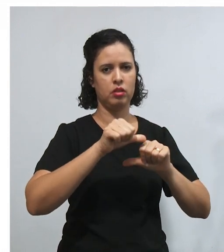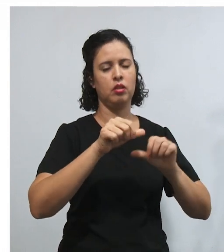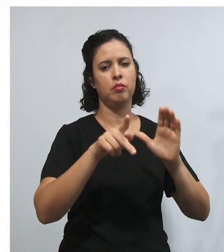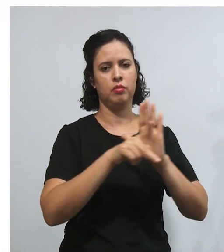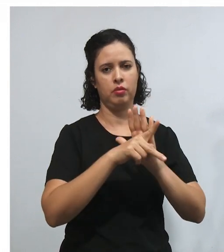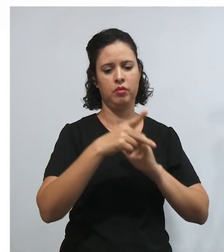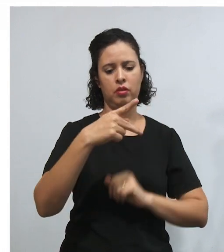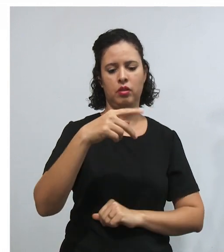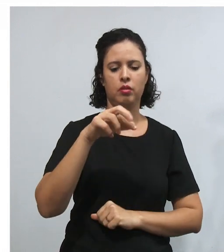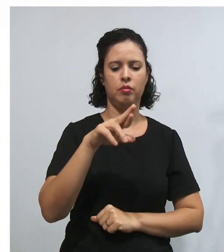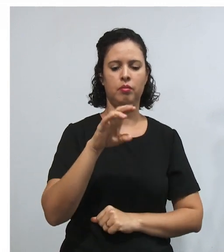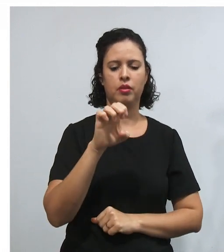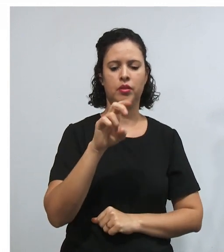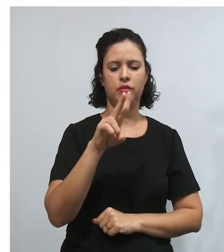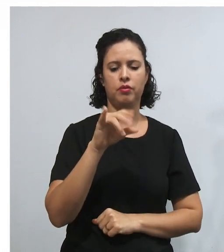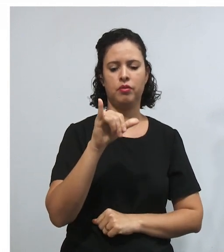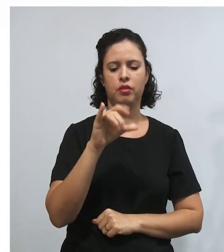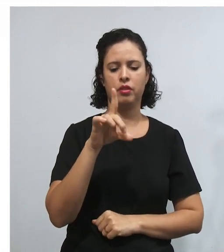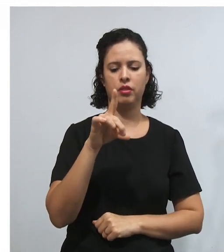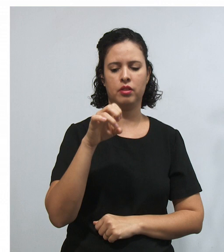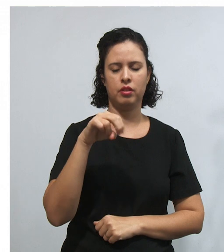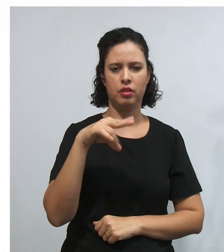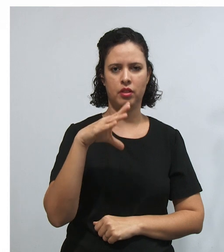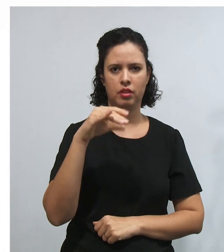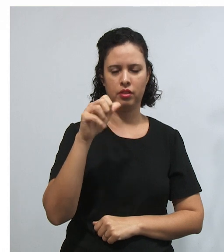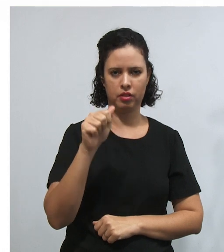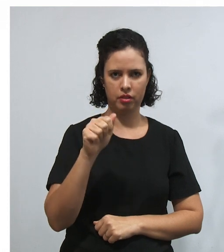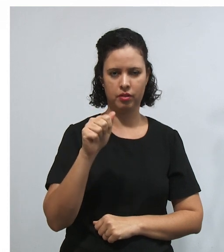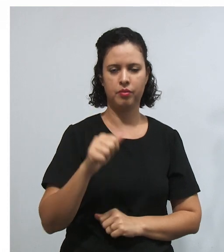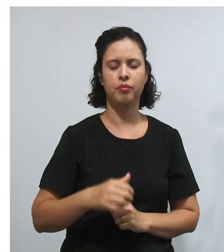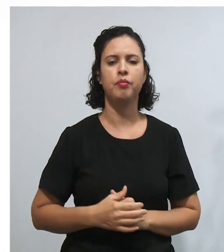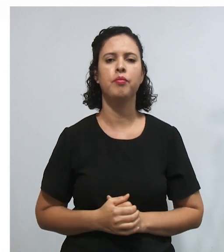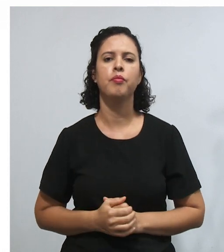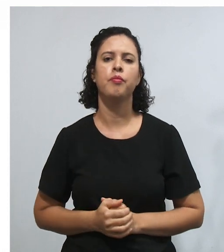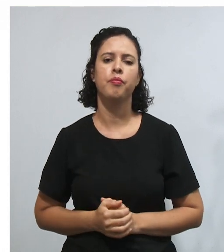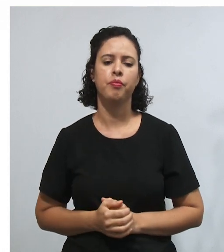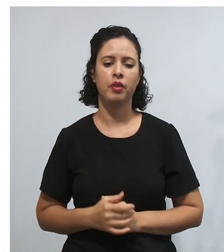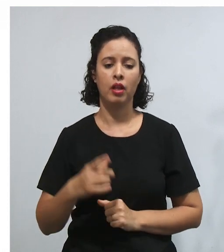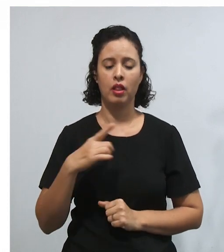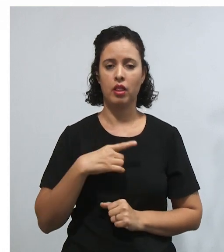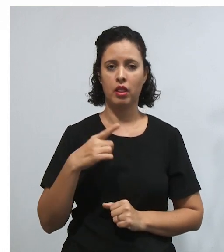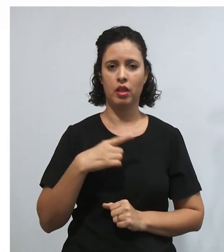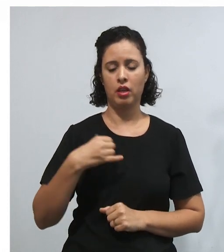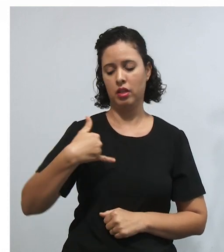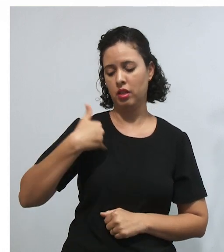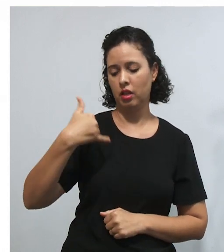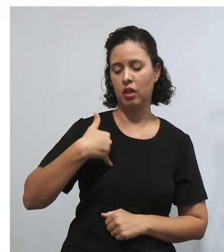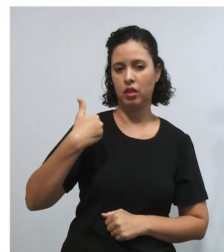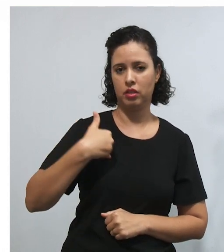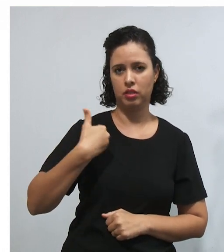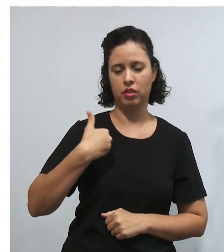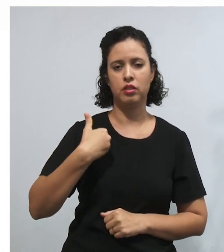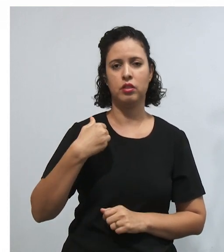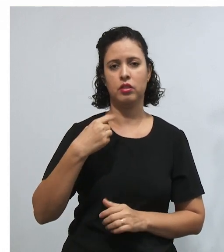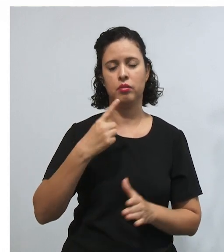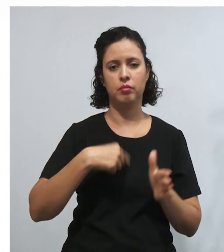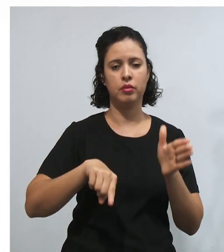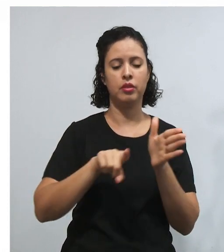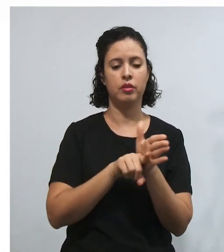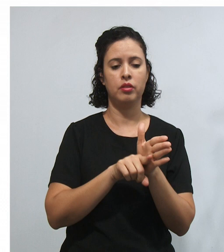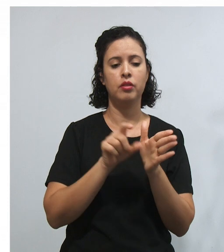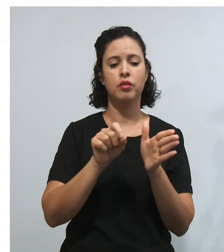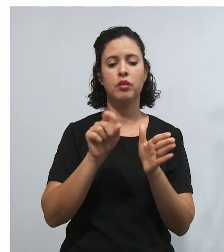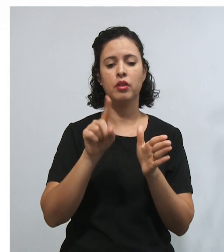da Previdência, tá certo? E aí eu já posso te dizer que temos a idade mínima das aposentadorias e ela ficou